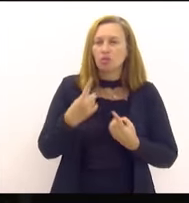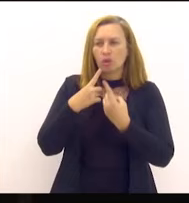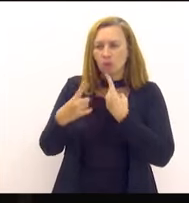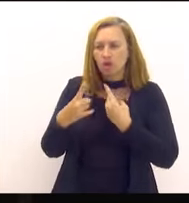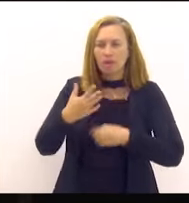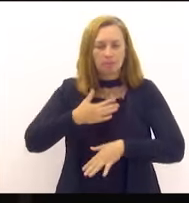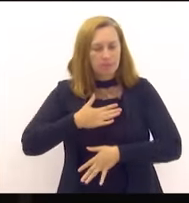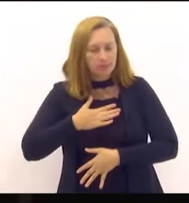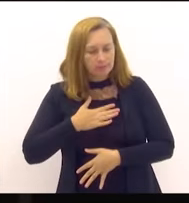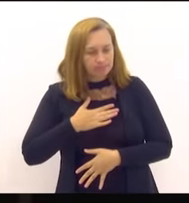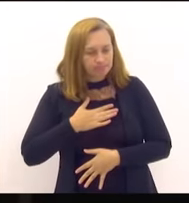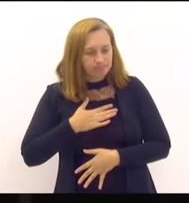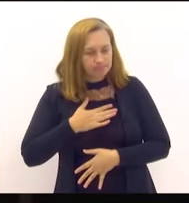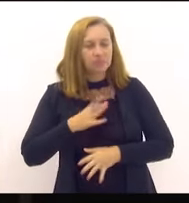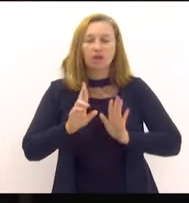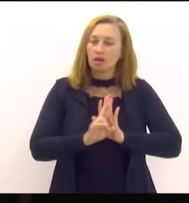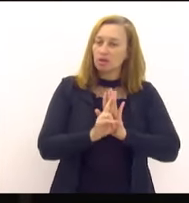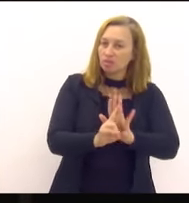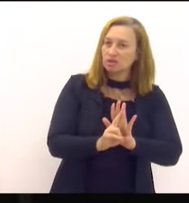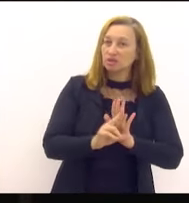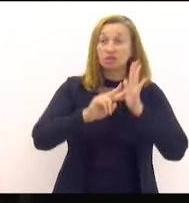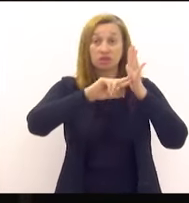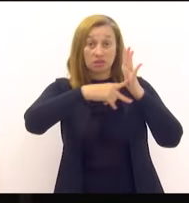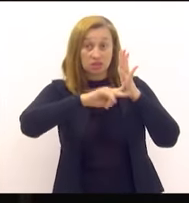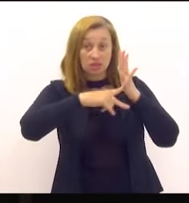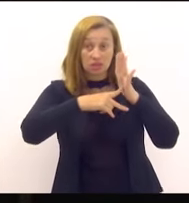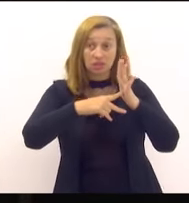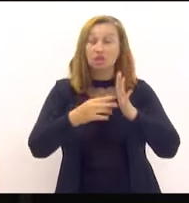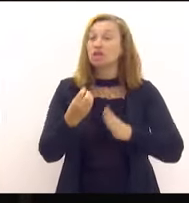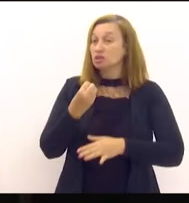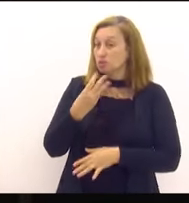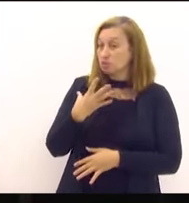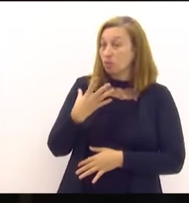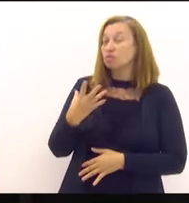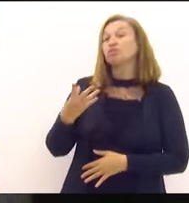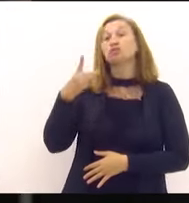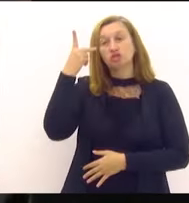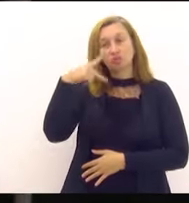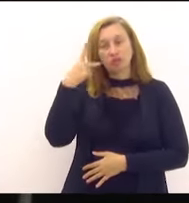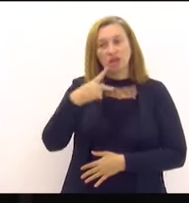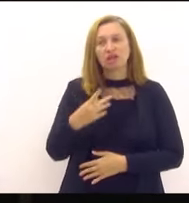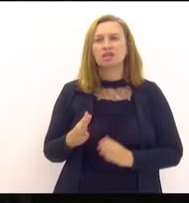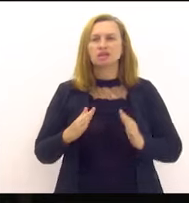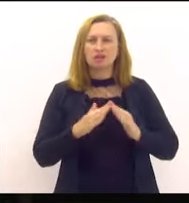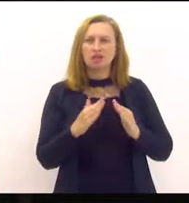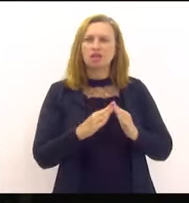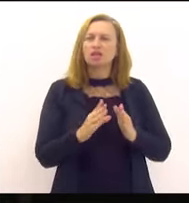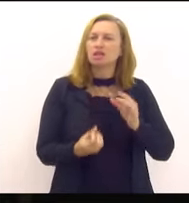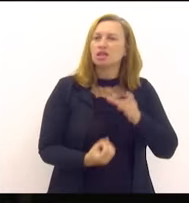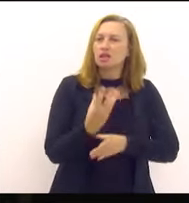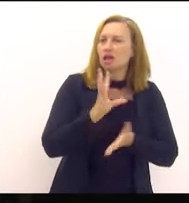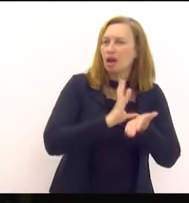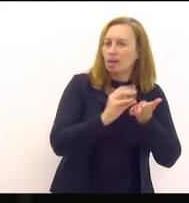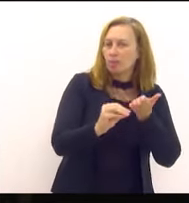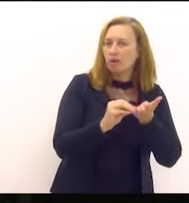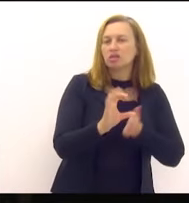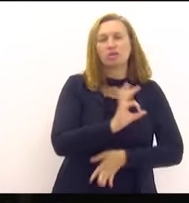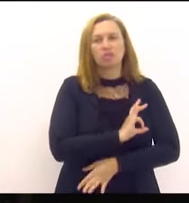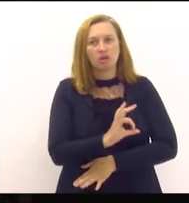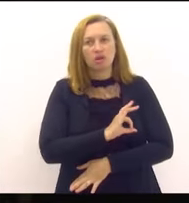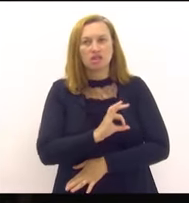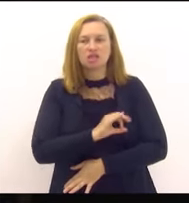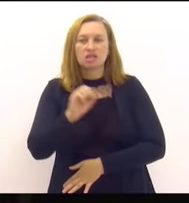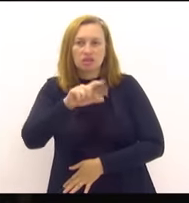de minha parte, das representações sindicais e de boa parte dos deputados que faz a pauta da Polícia Civil e das polícias